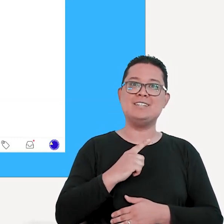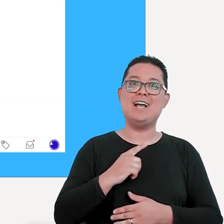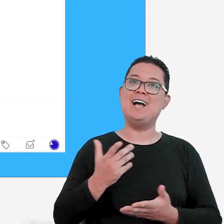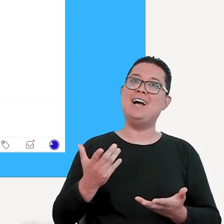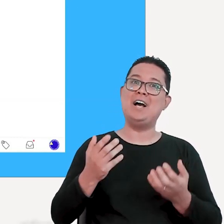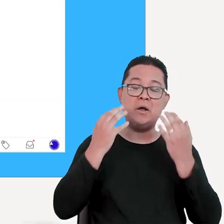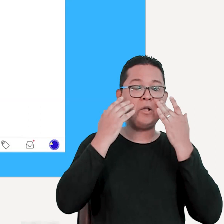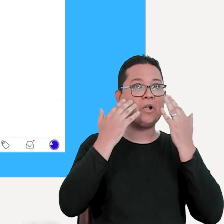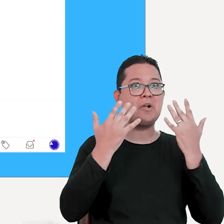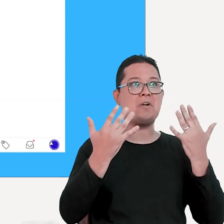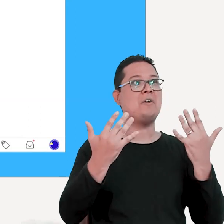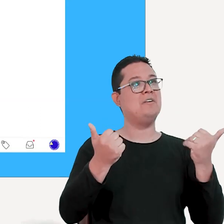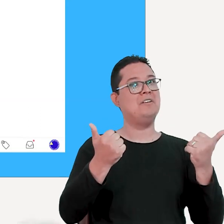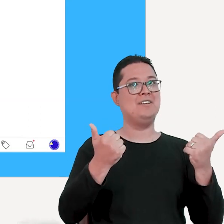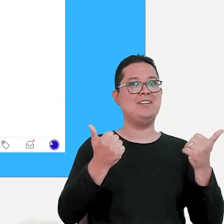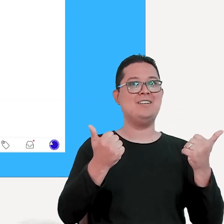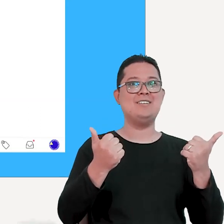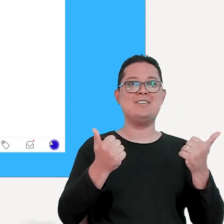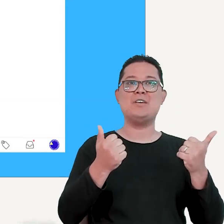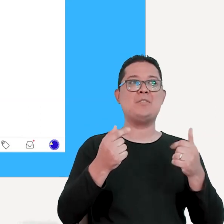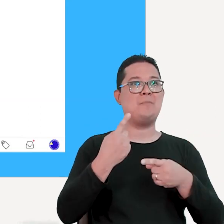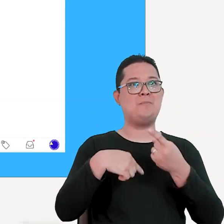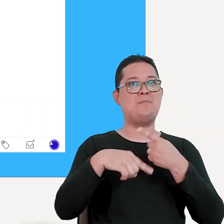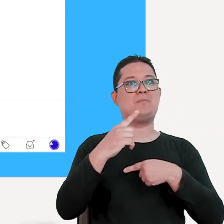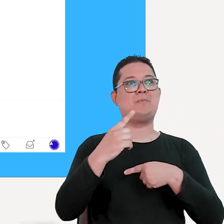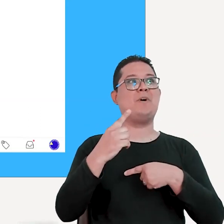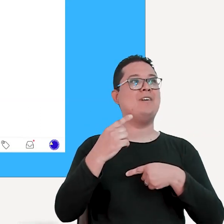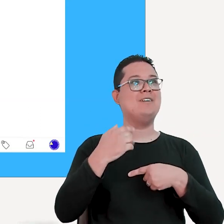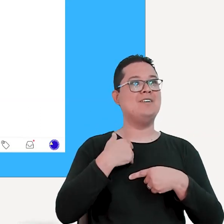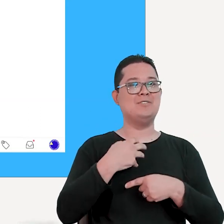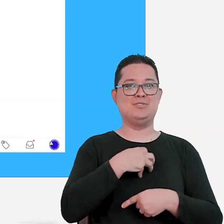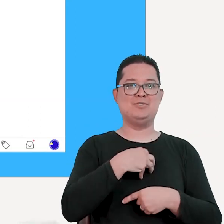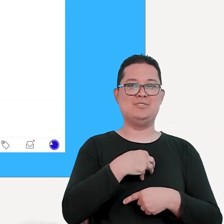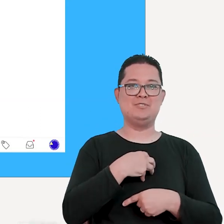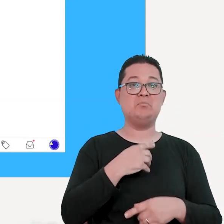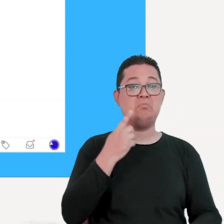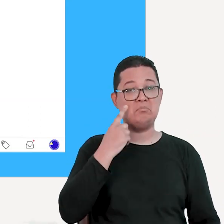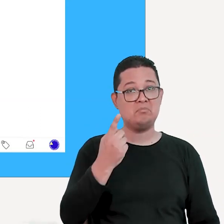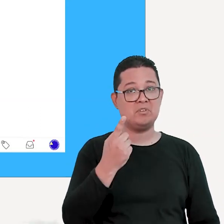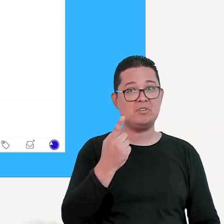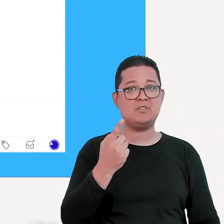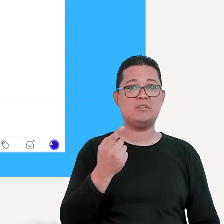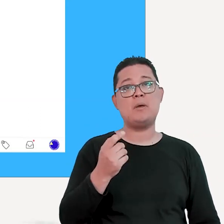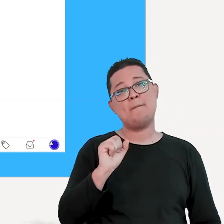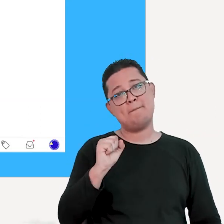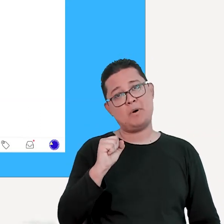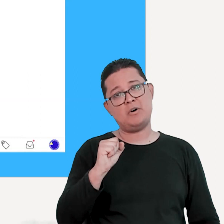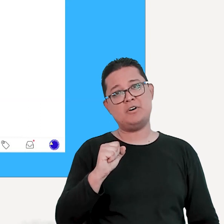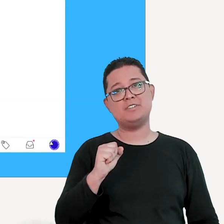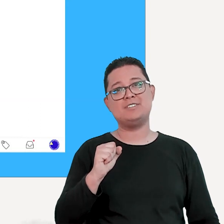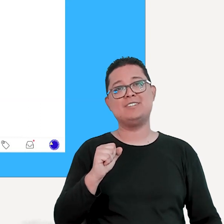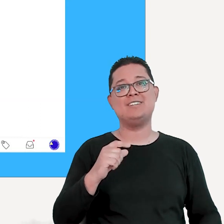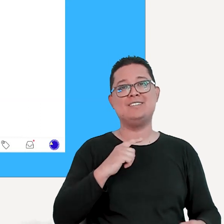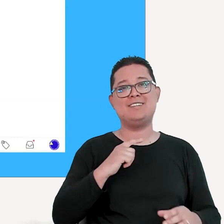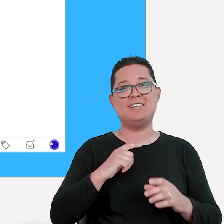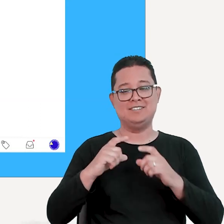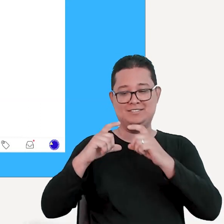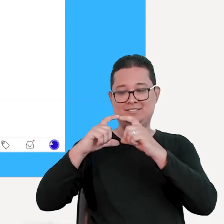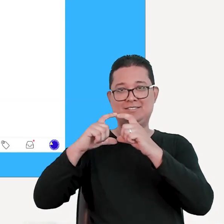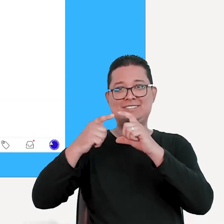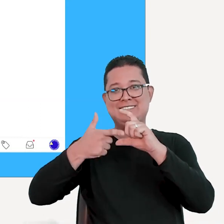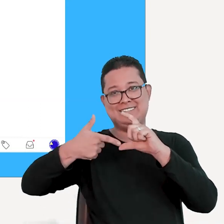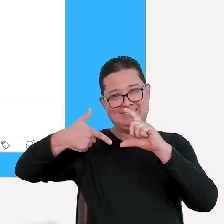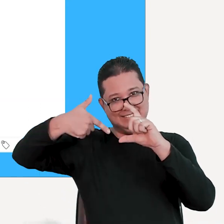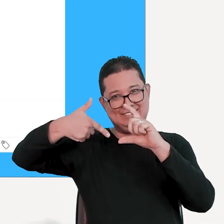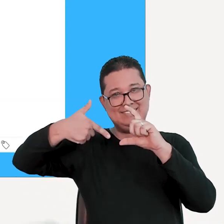minhas expectativas. Neste exemplo, eu poderia ter riscado o encantado e deixado somente